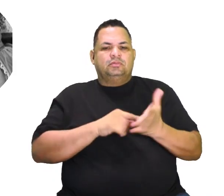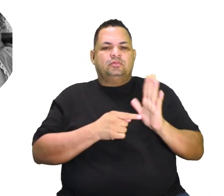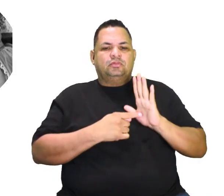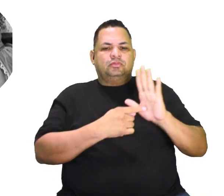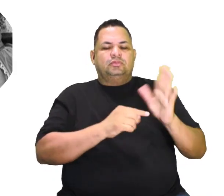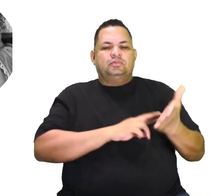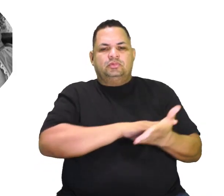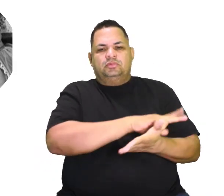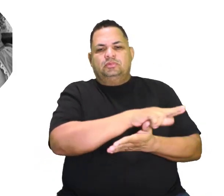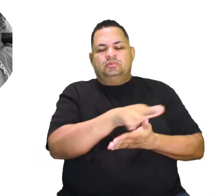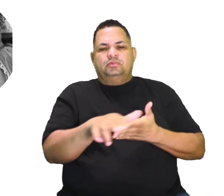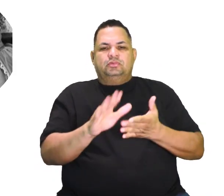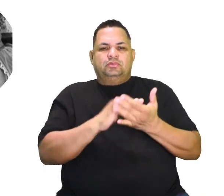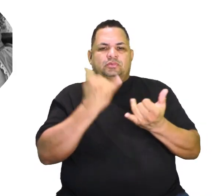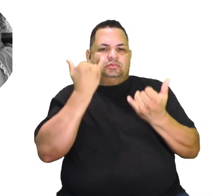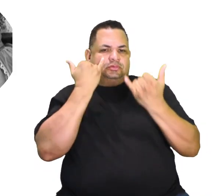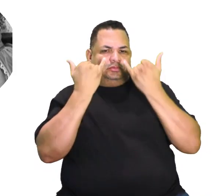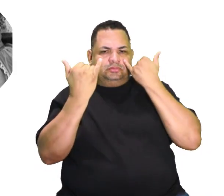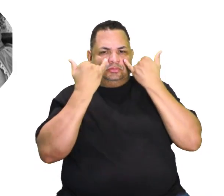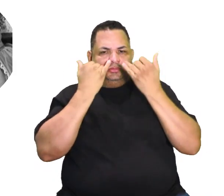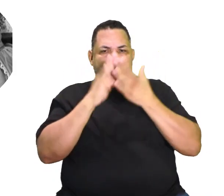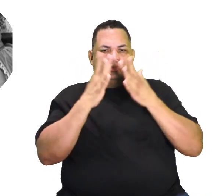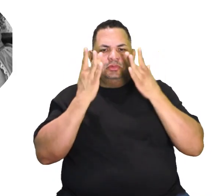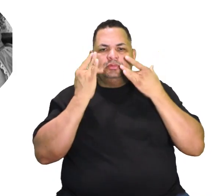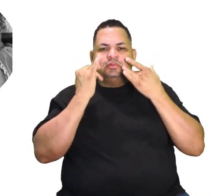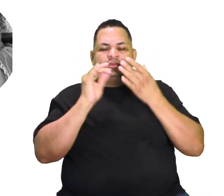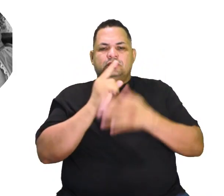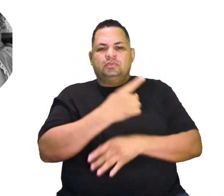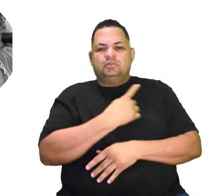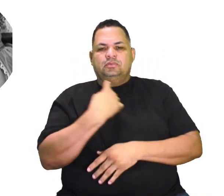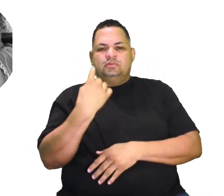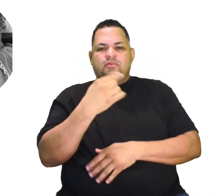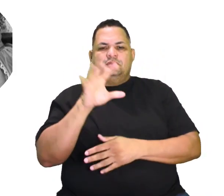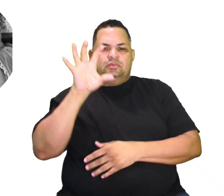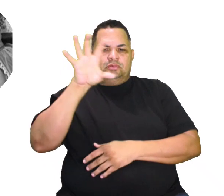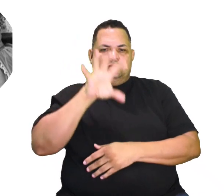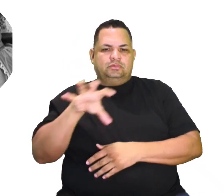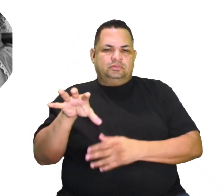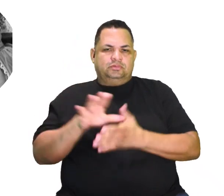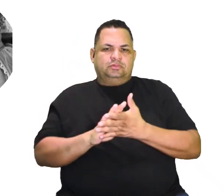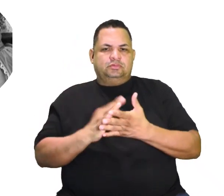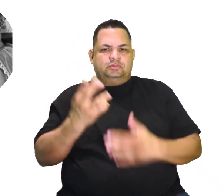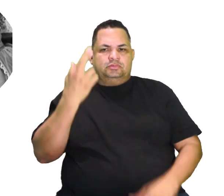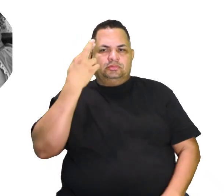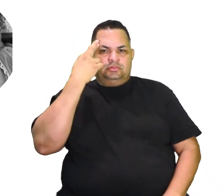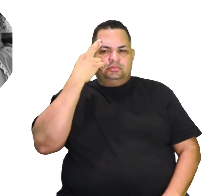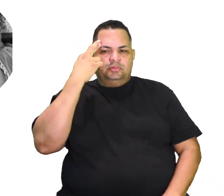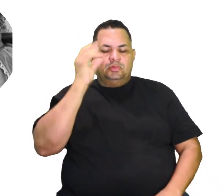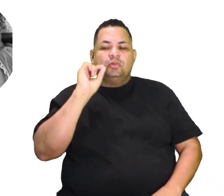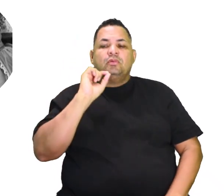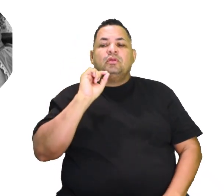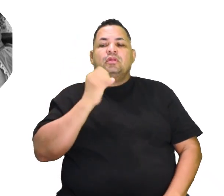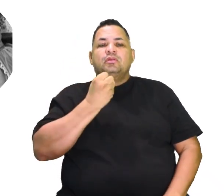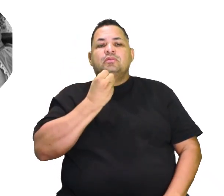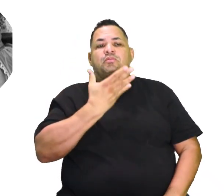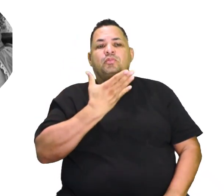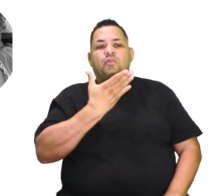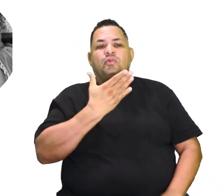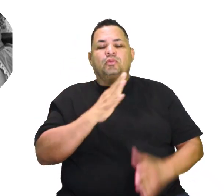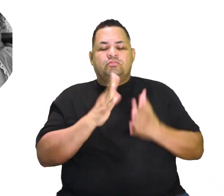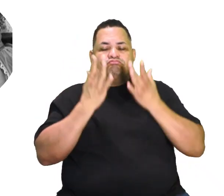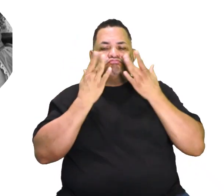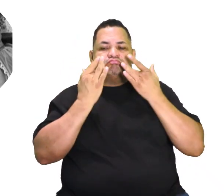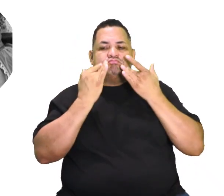sobre teatro aqui na nossa região. Aí a seguinte pergunta, vocês vão refletir, quais seriam os benefícios